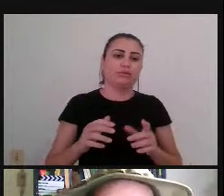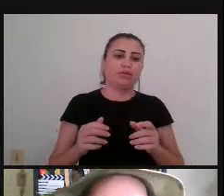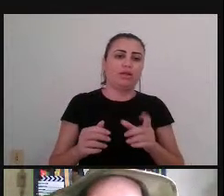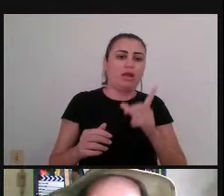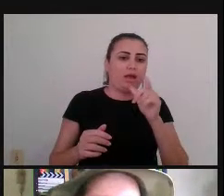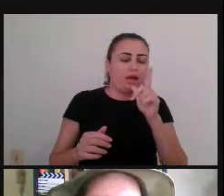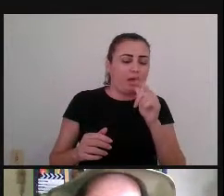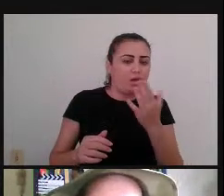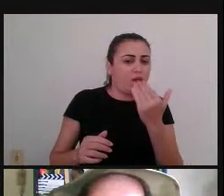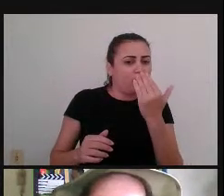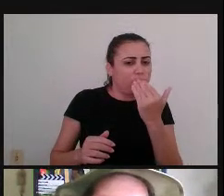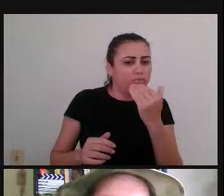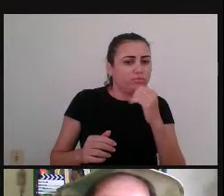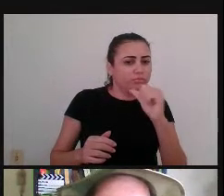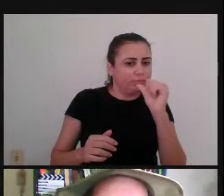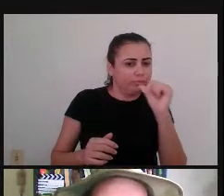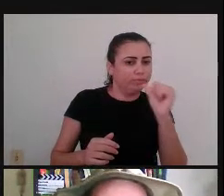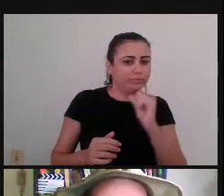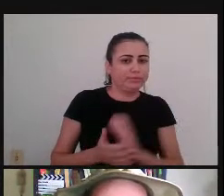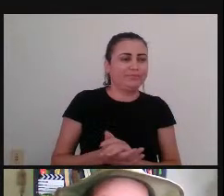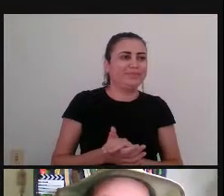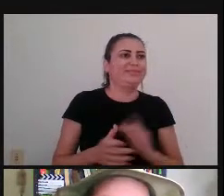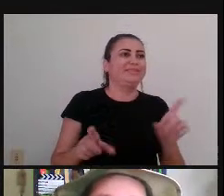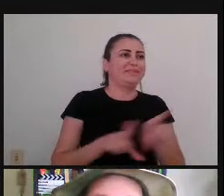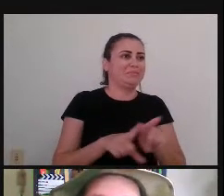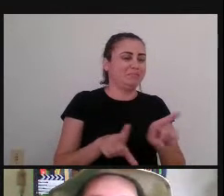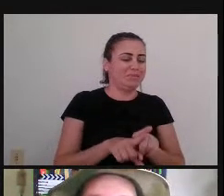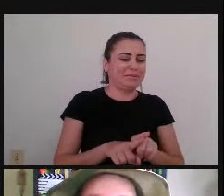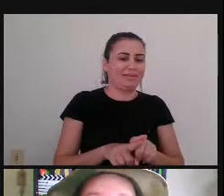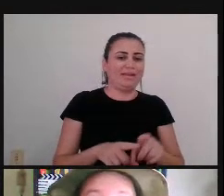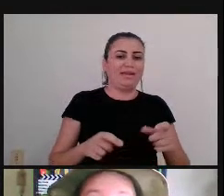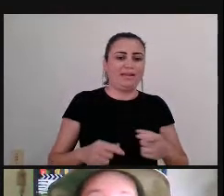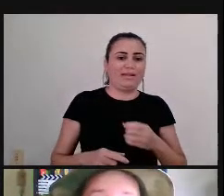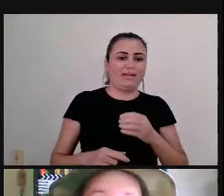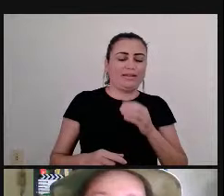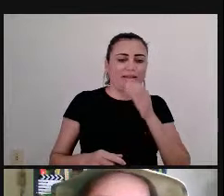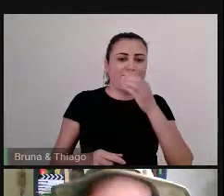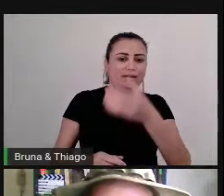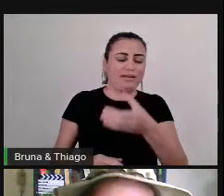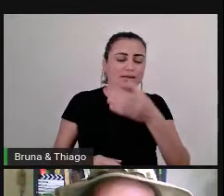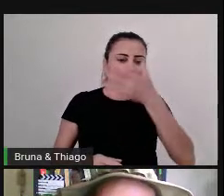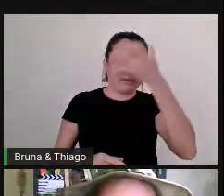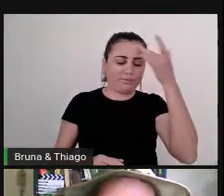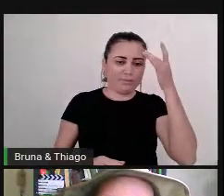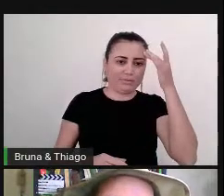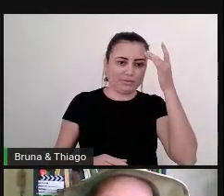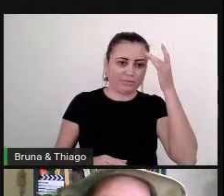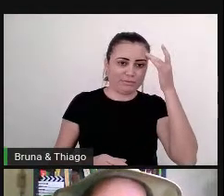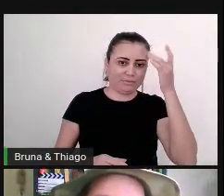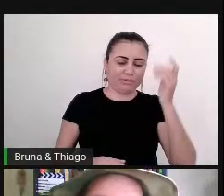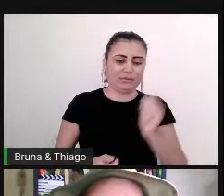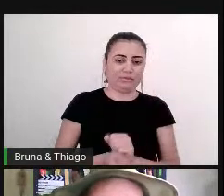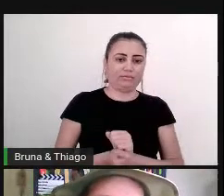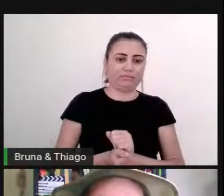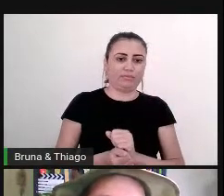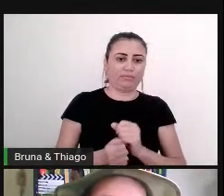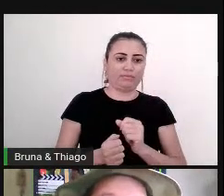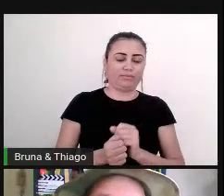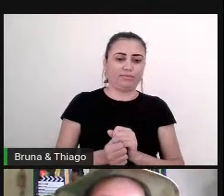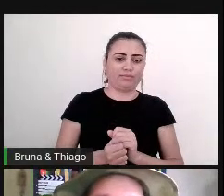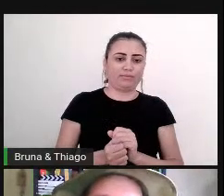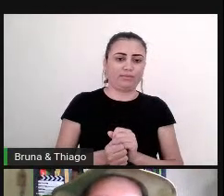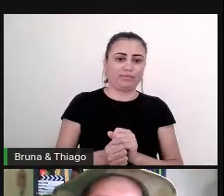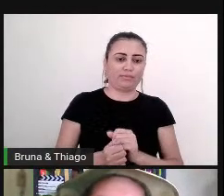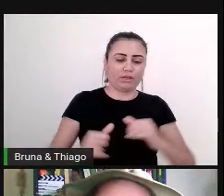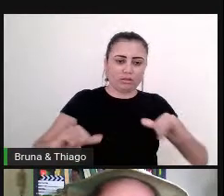Tome água e dê para o acidentado. É importante para ficar hidratado, porque os rins estão sofrendo. Tem um erro muito grave. Você fala,